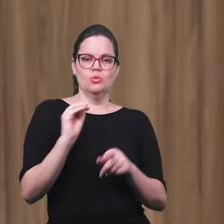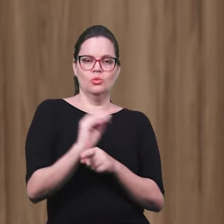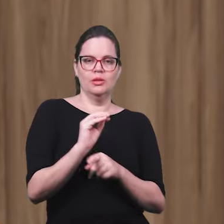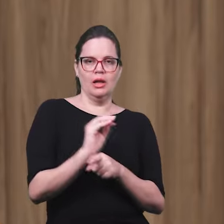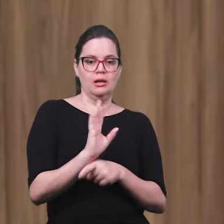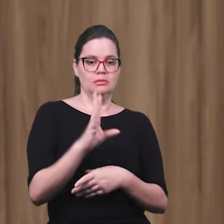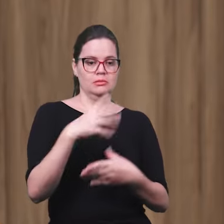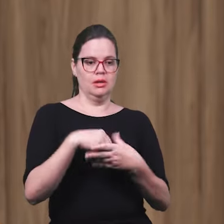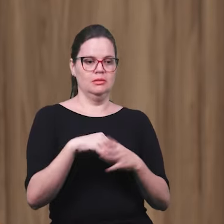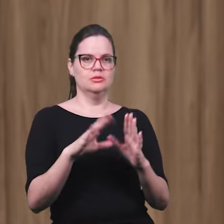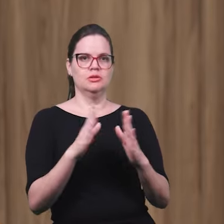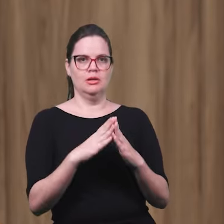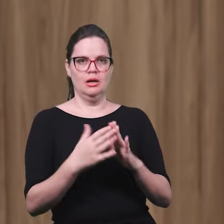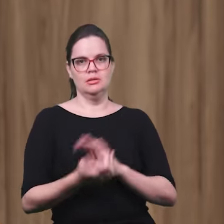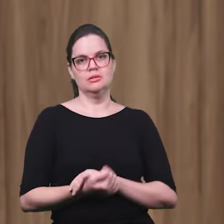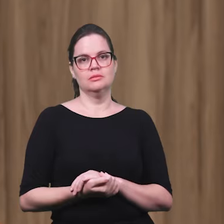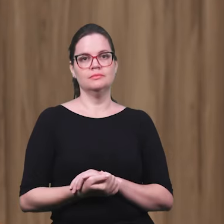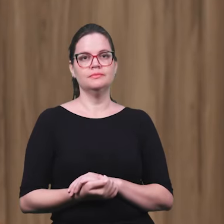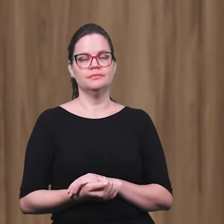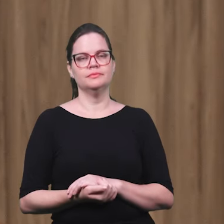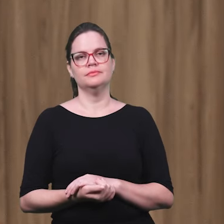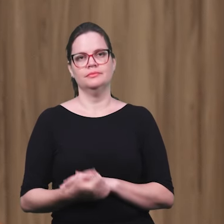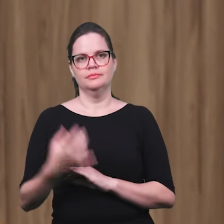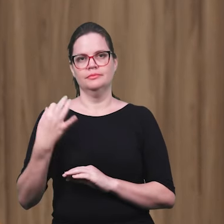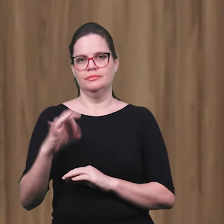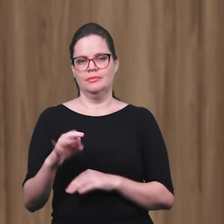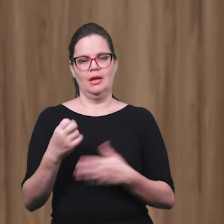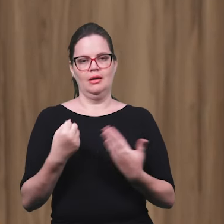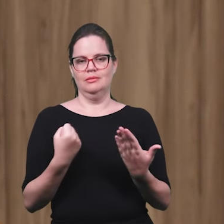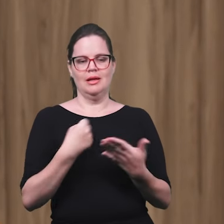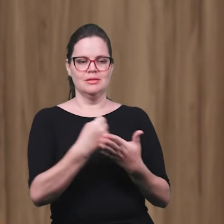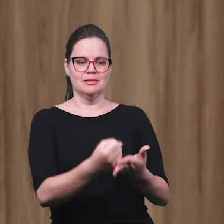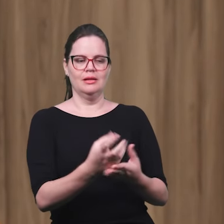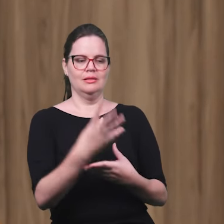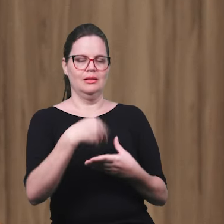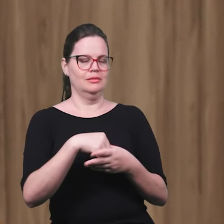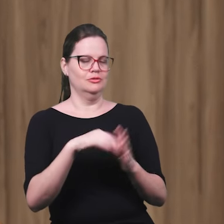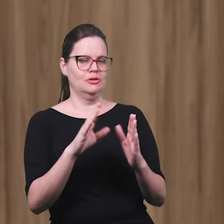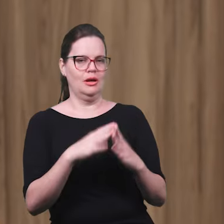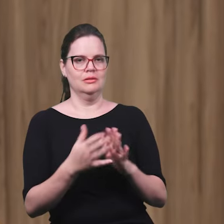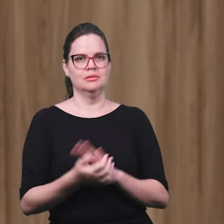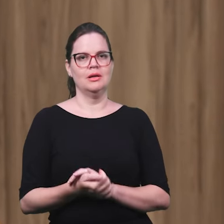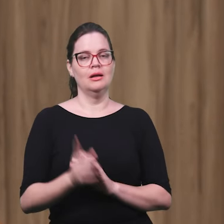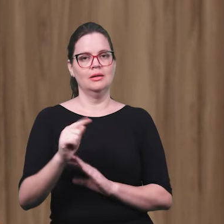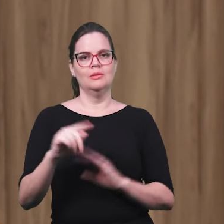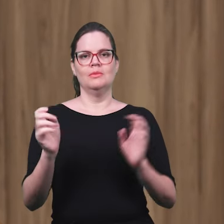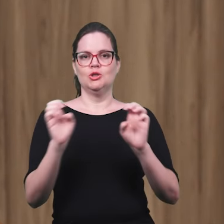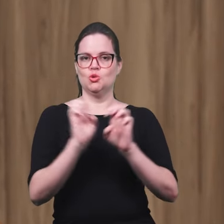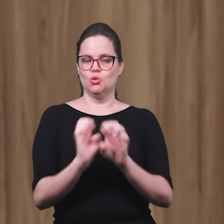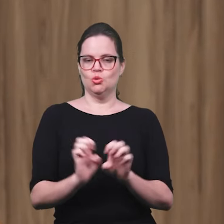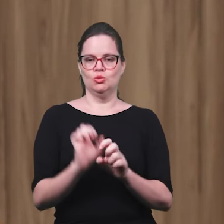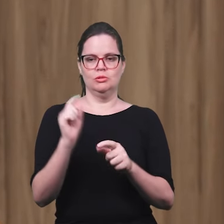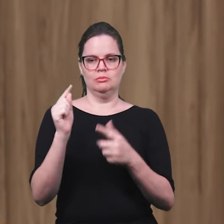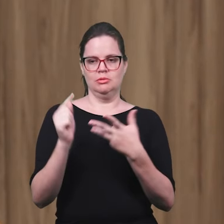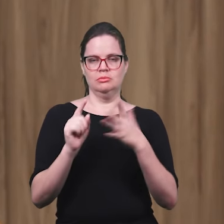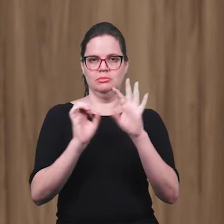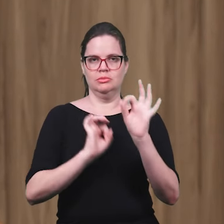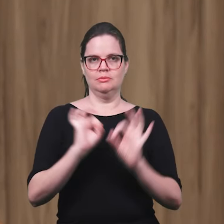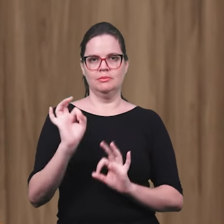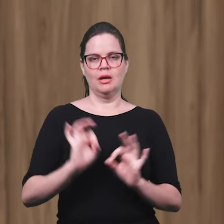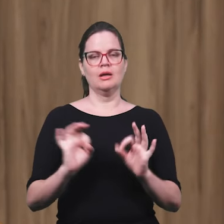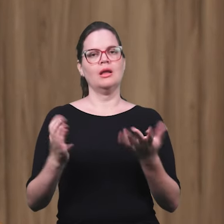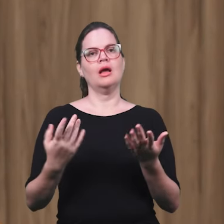domiciliar, né? Uma assistência domiciliar, um cuidado dentro do seu lar. Nada mais que isso. É uma estrutura que é feita,